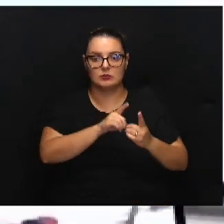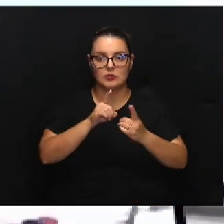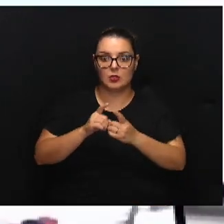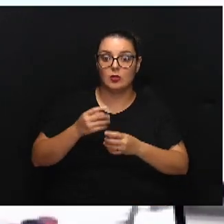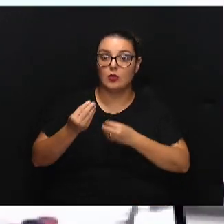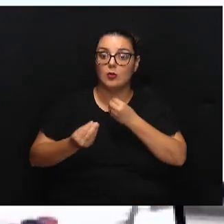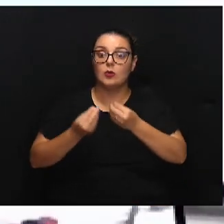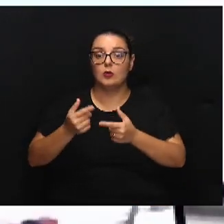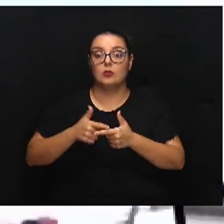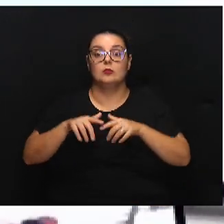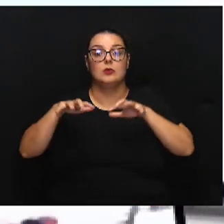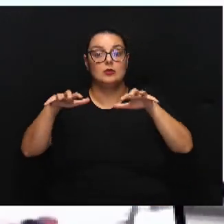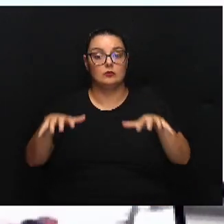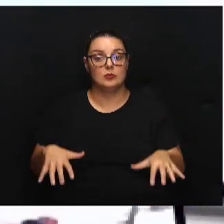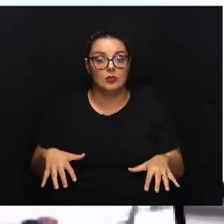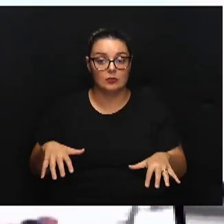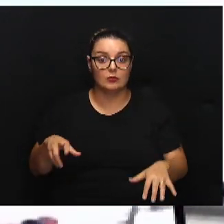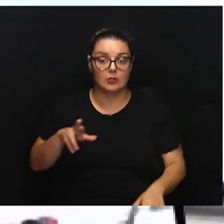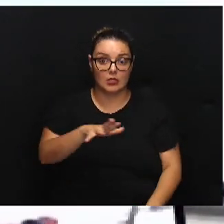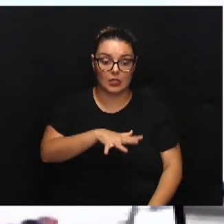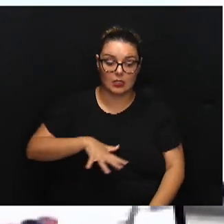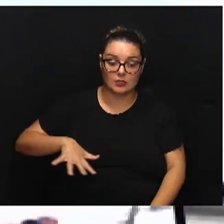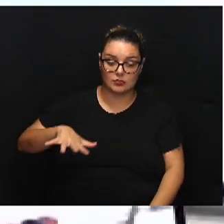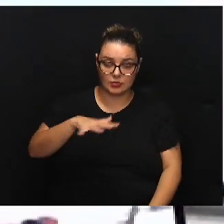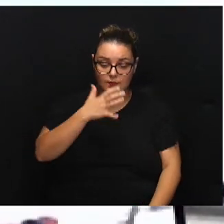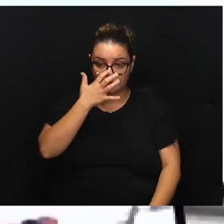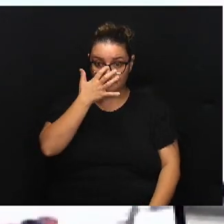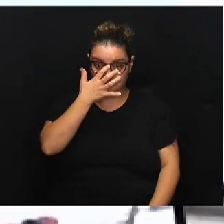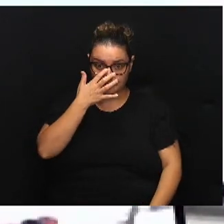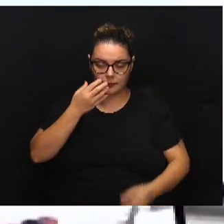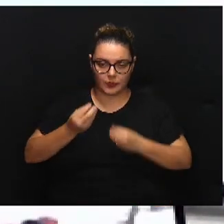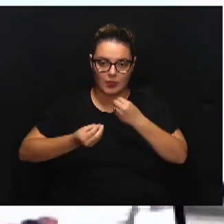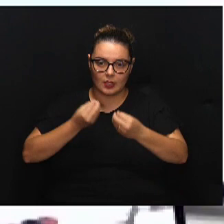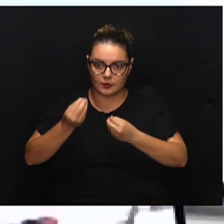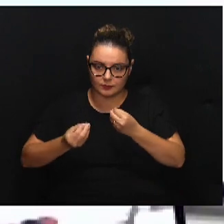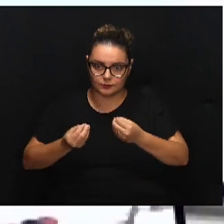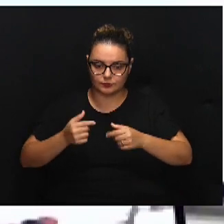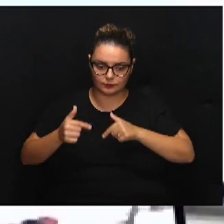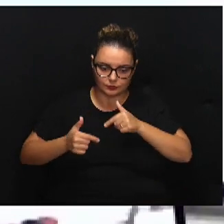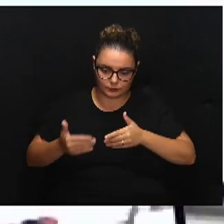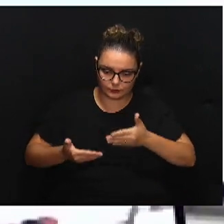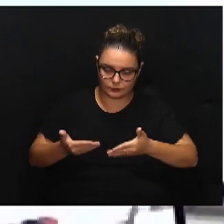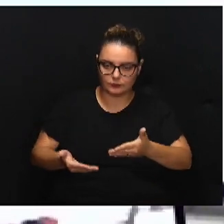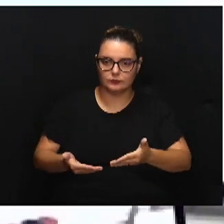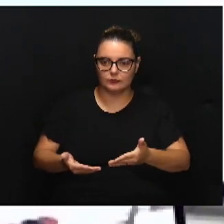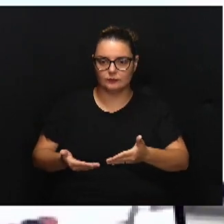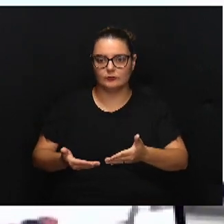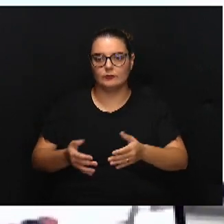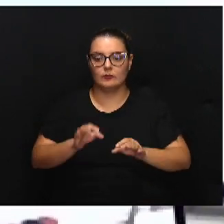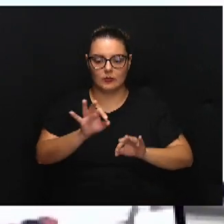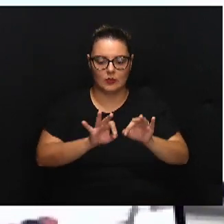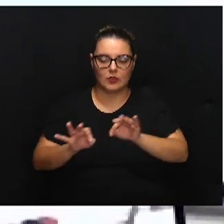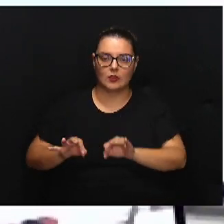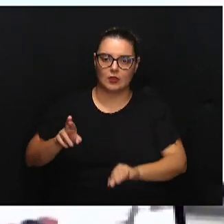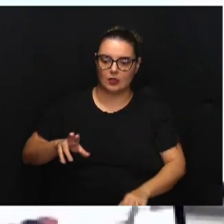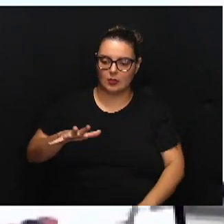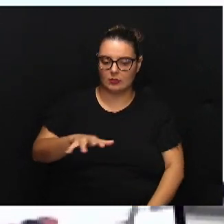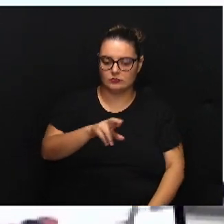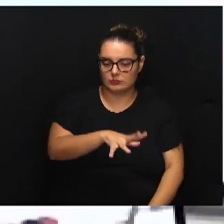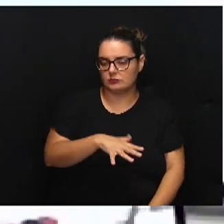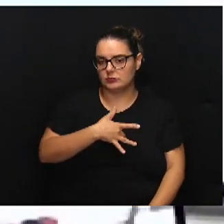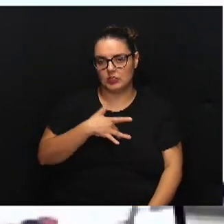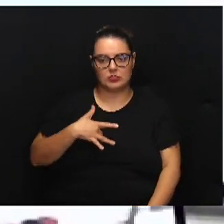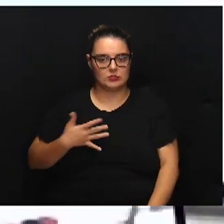como dividir isso com a região. Quer dizer, como é que a gente trabalha na Organização Regional da Saúde?